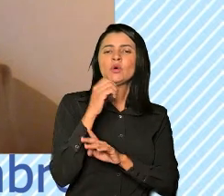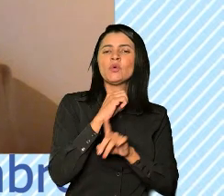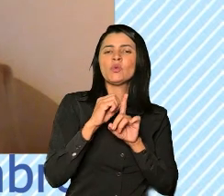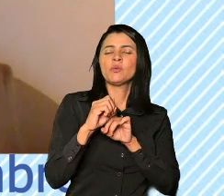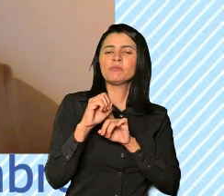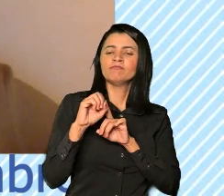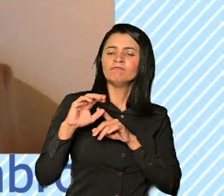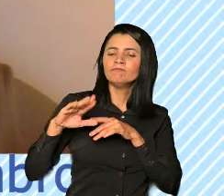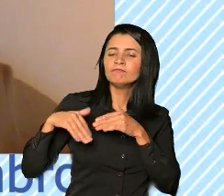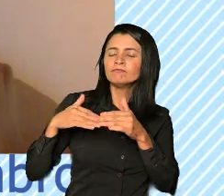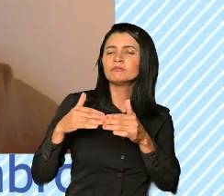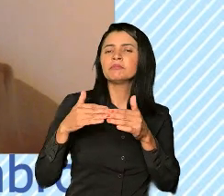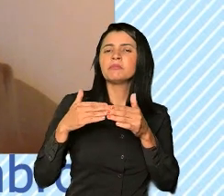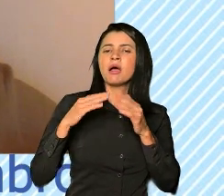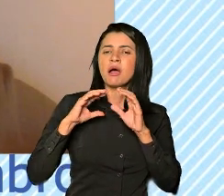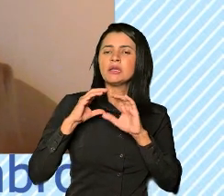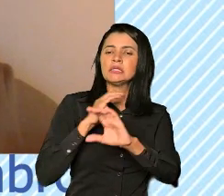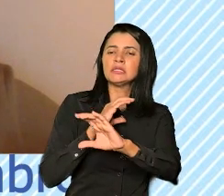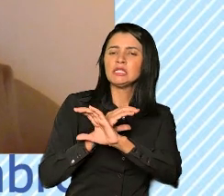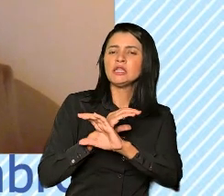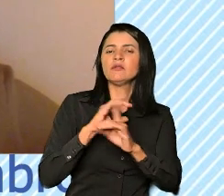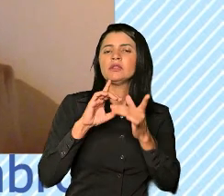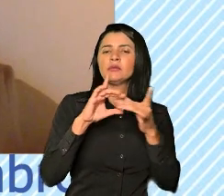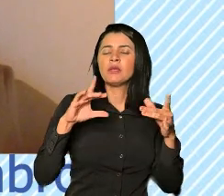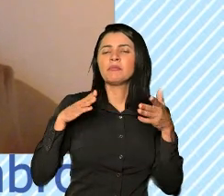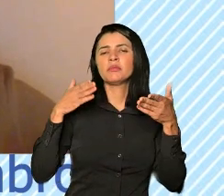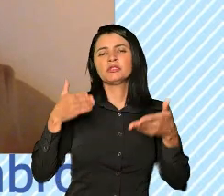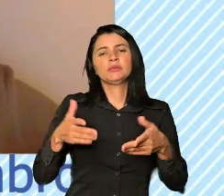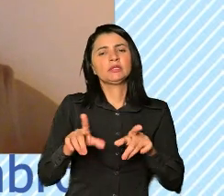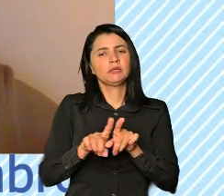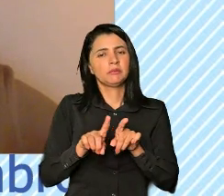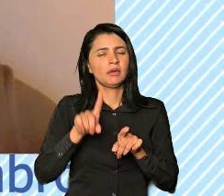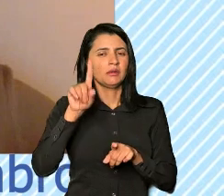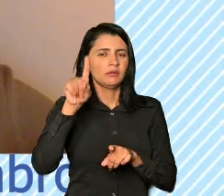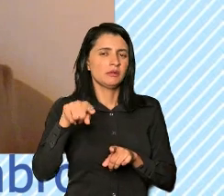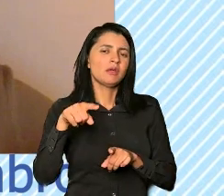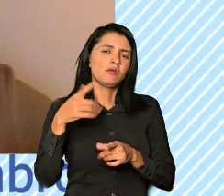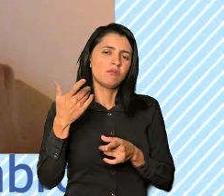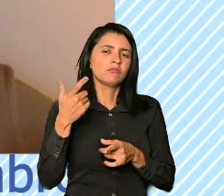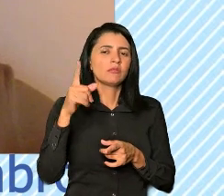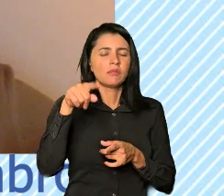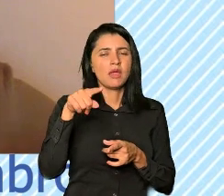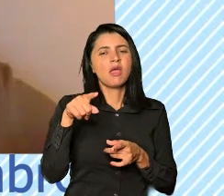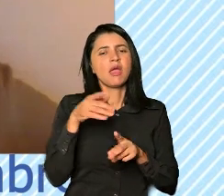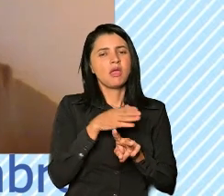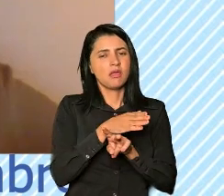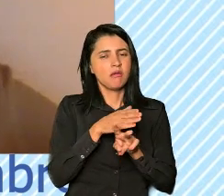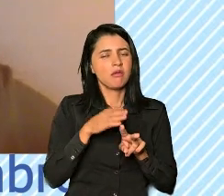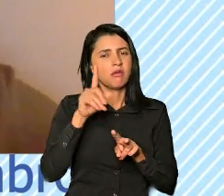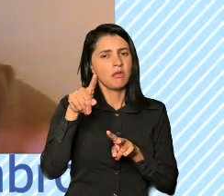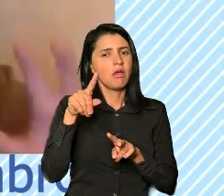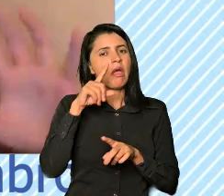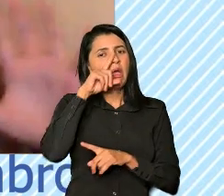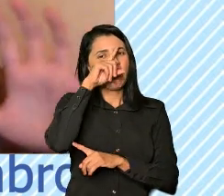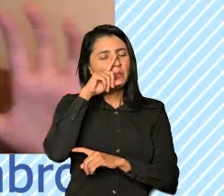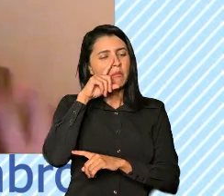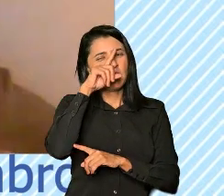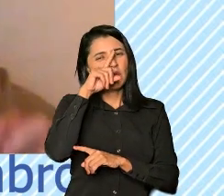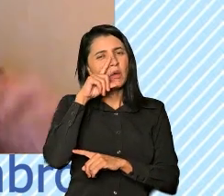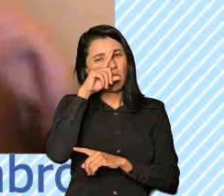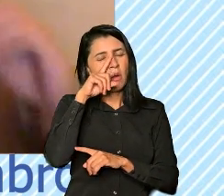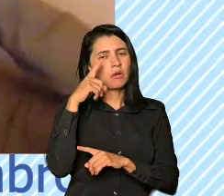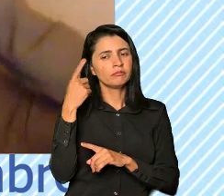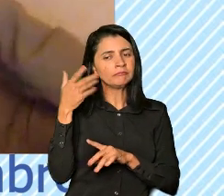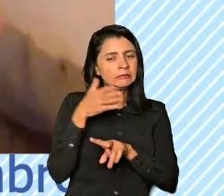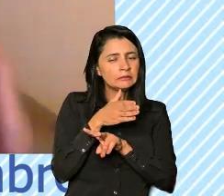mais cívica, mais democrática, mais participativa. Então, acho que são polos perigosos